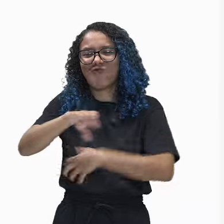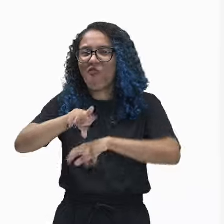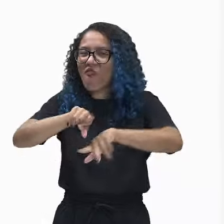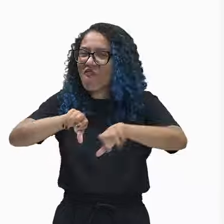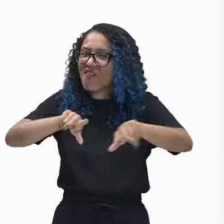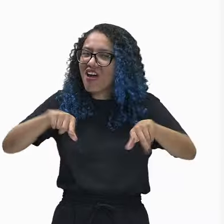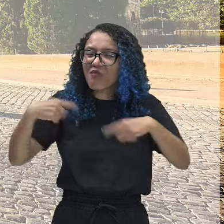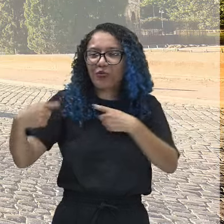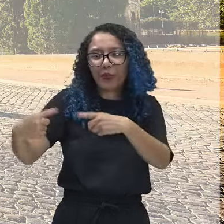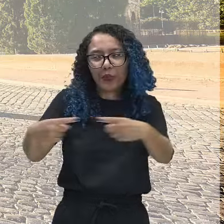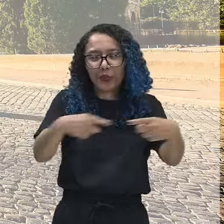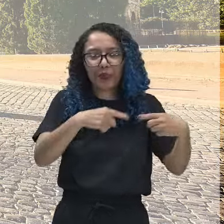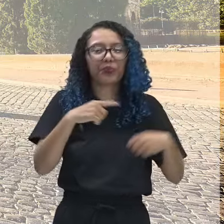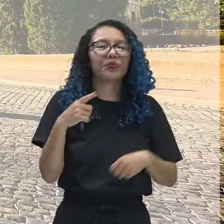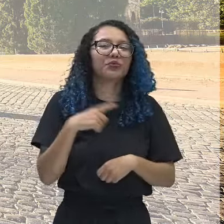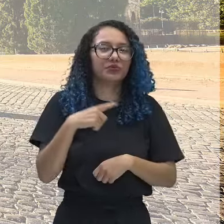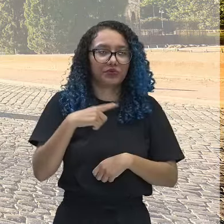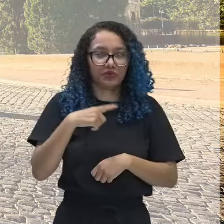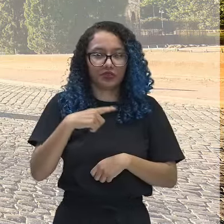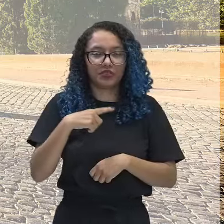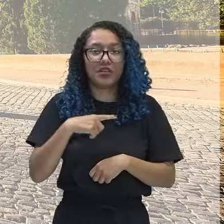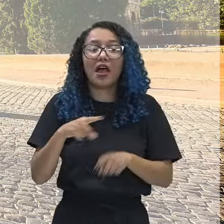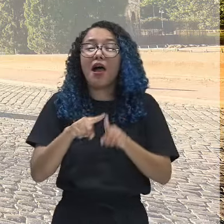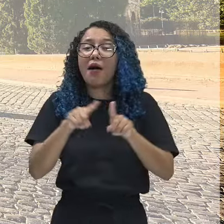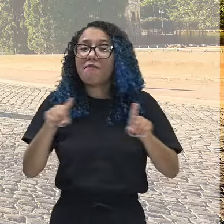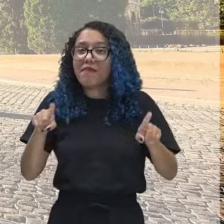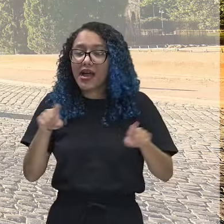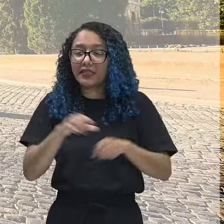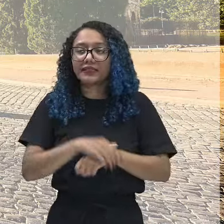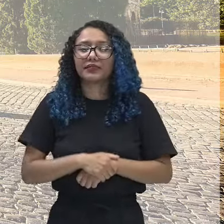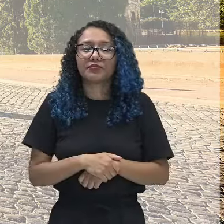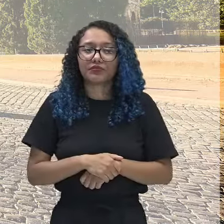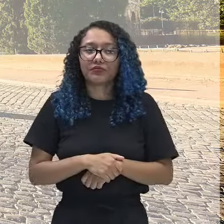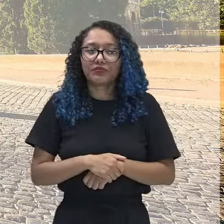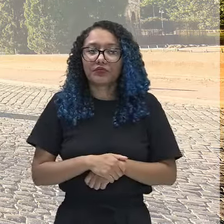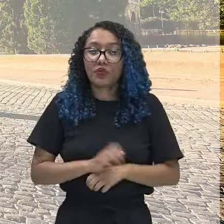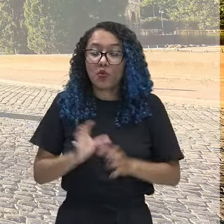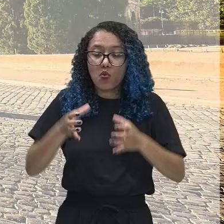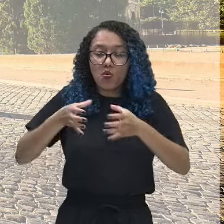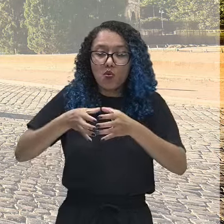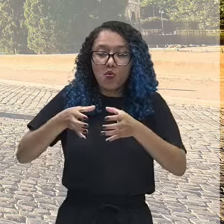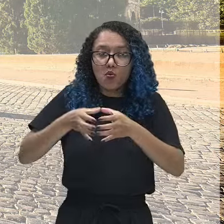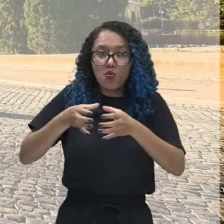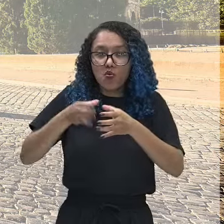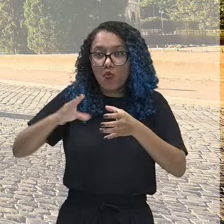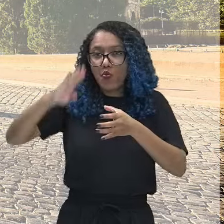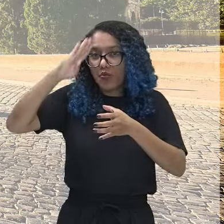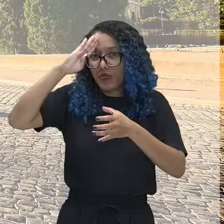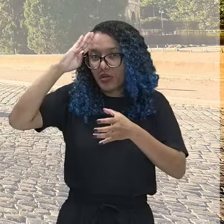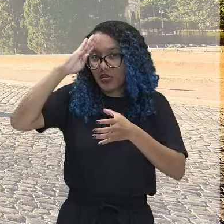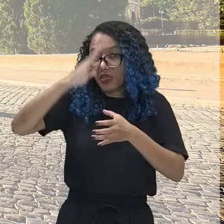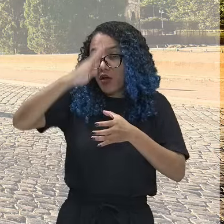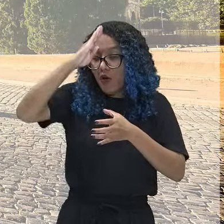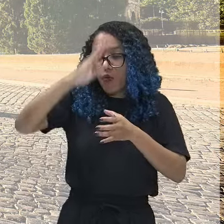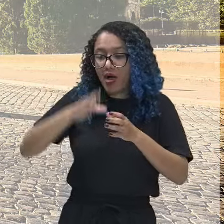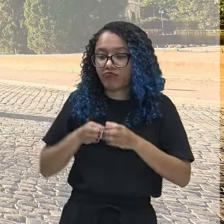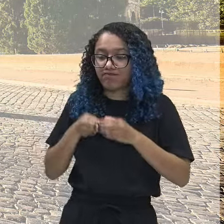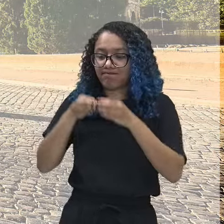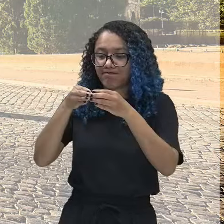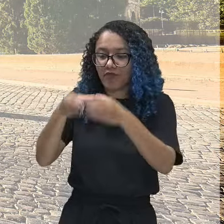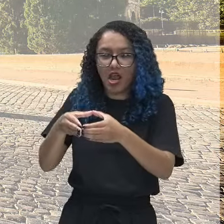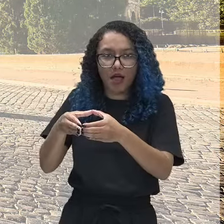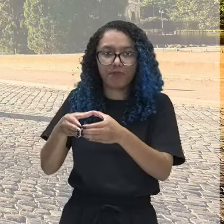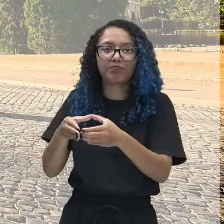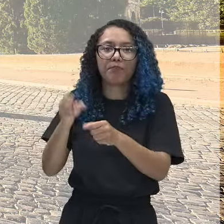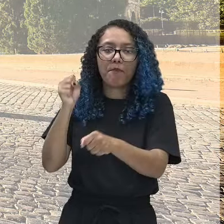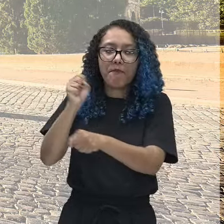e essas rebeliões, galera, elas eram sufocadas justamente pela presença das legiões romanas, tá, gente?